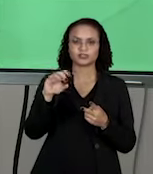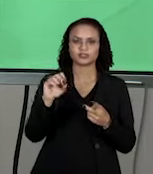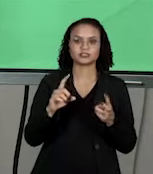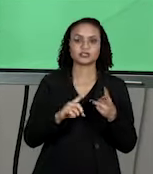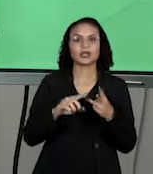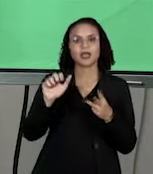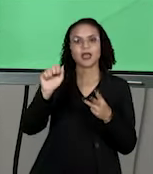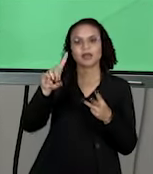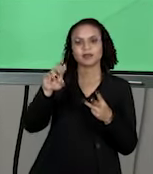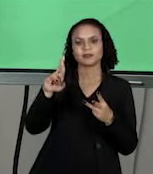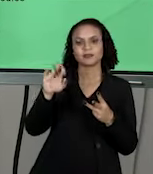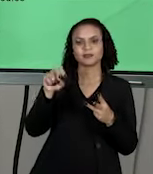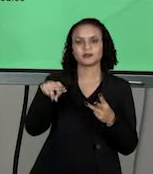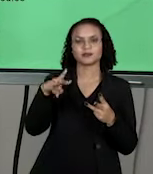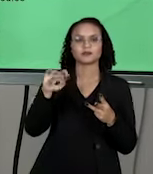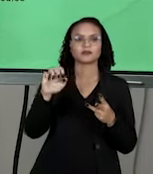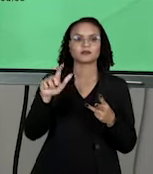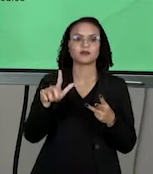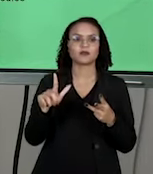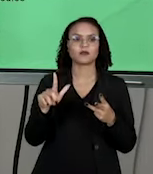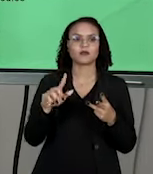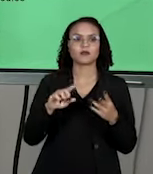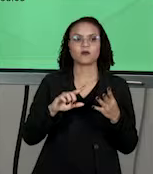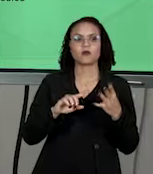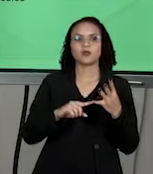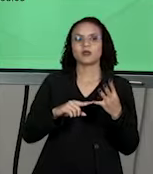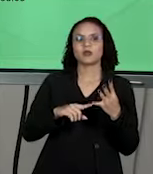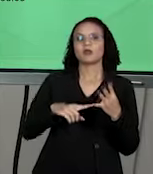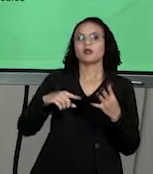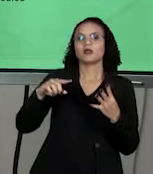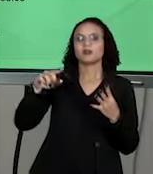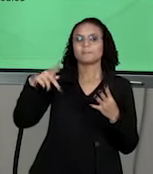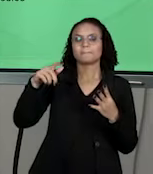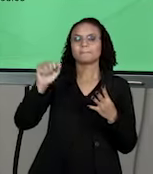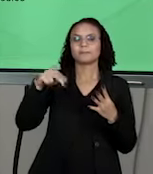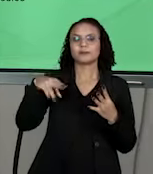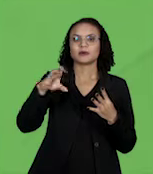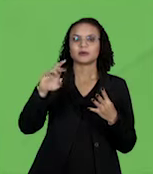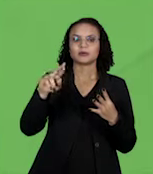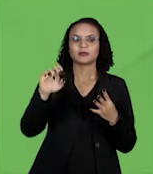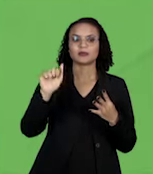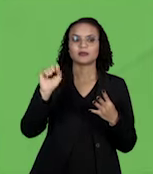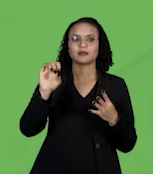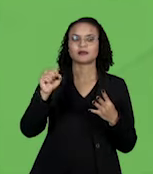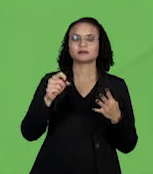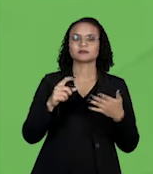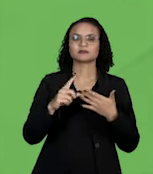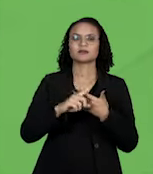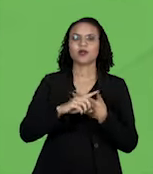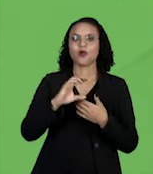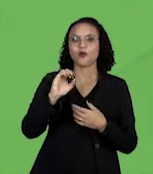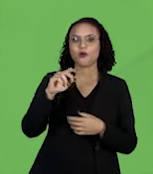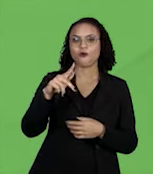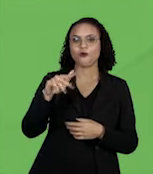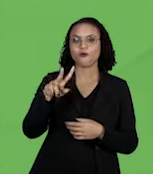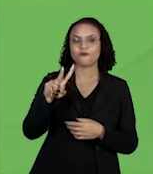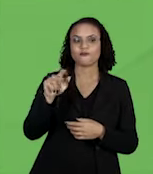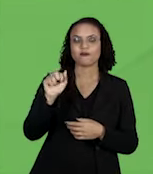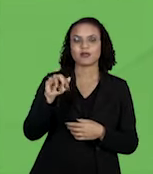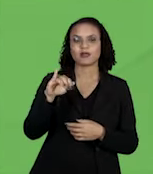ovário e F, testículos, ok? Então, tá aqui, ó, de A a F, todas as glândulas que nós